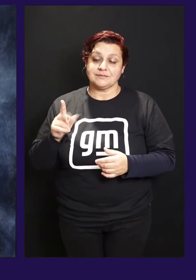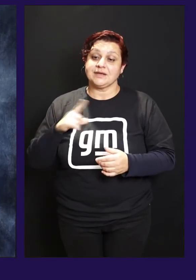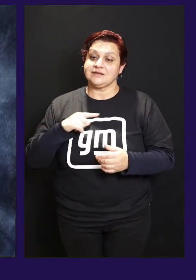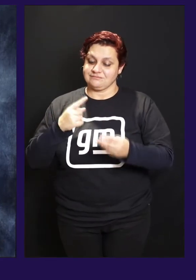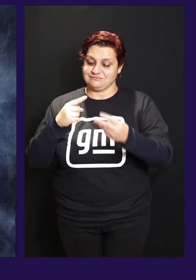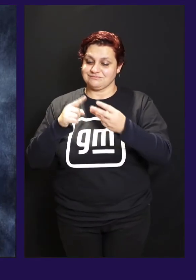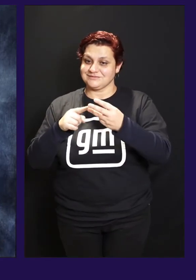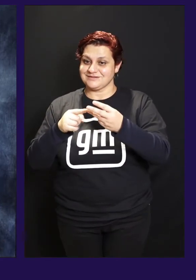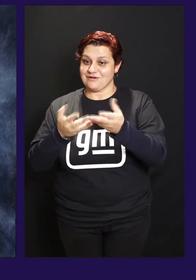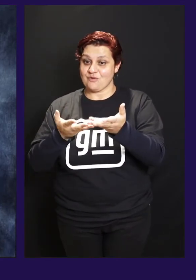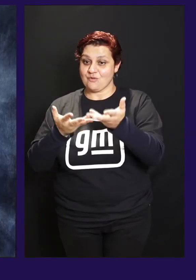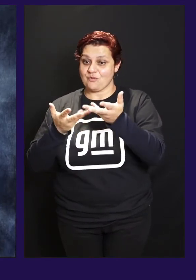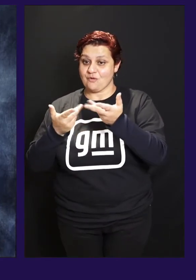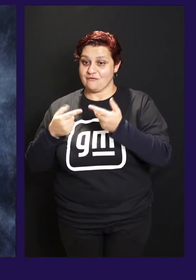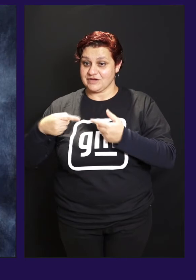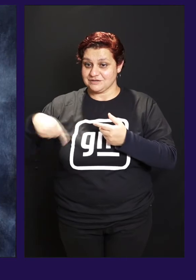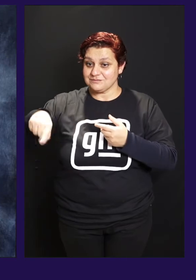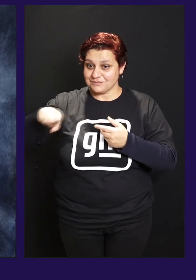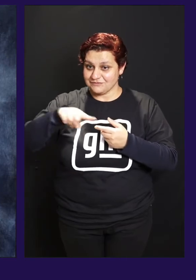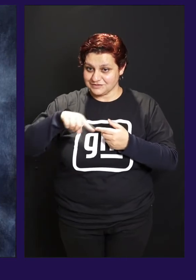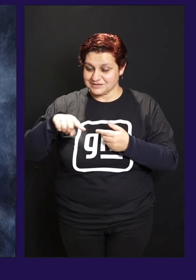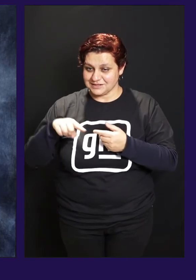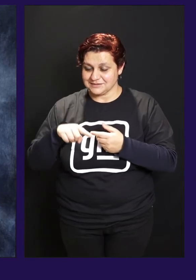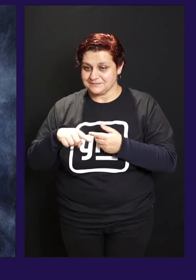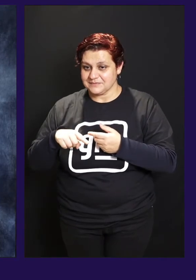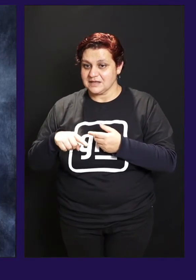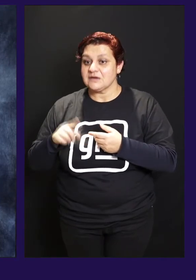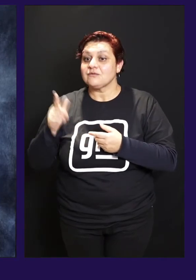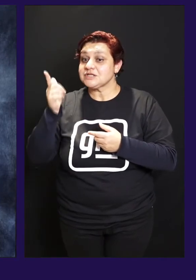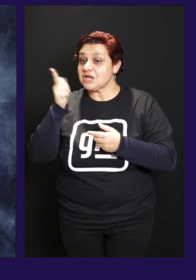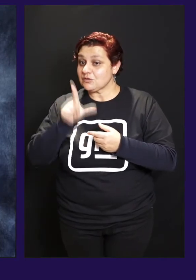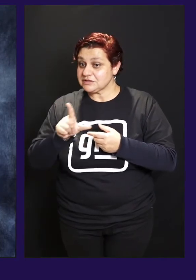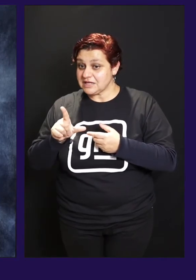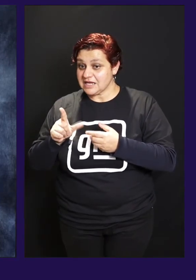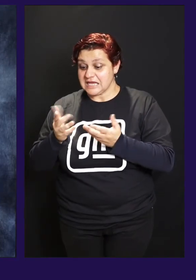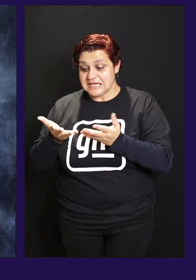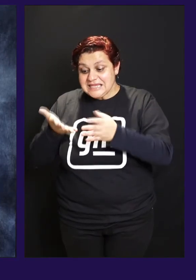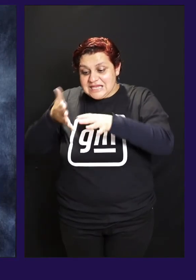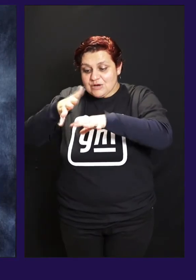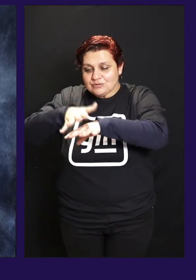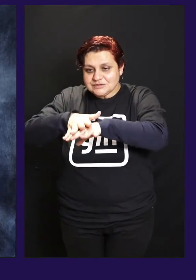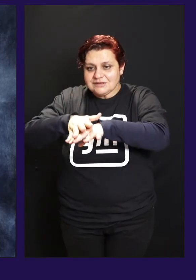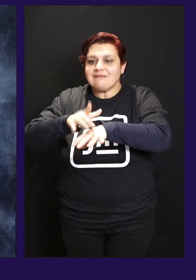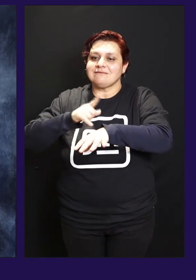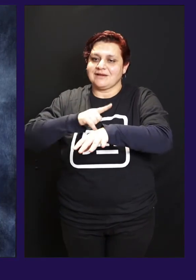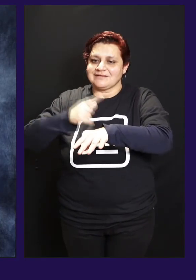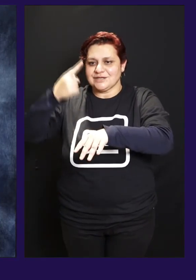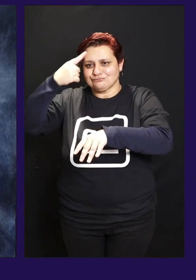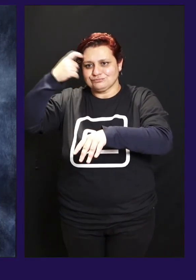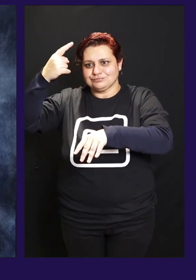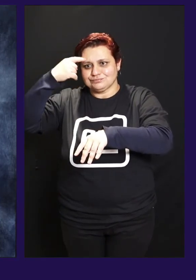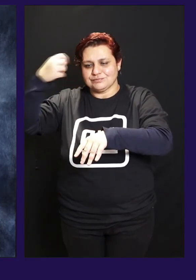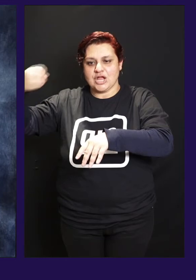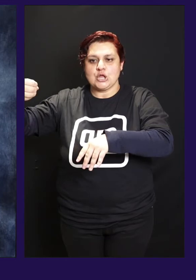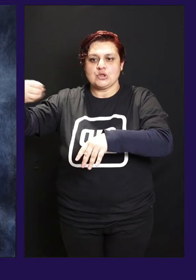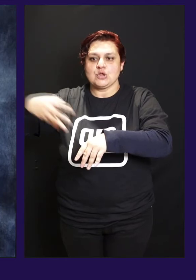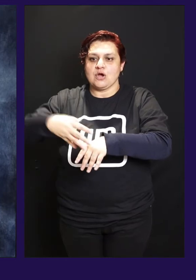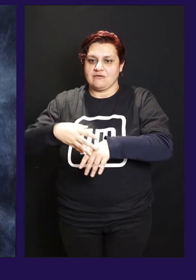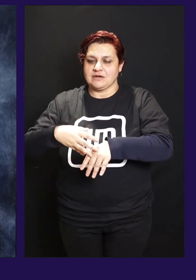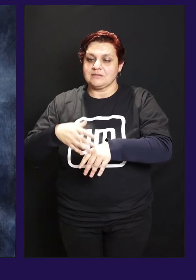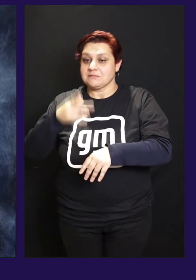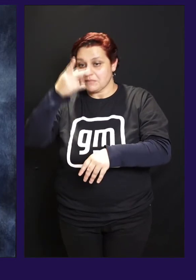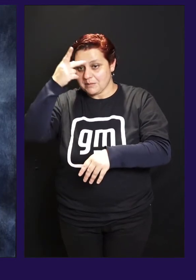menu. E esse não era o problema, a quantidade de cliques. Ele precisou pressionar, acho que 35 vezes só para escolher o